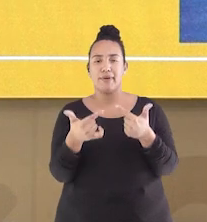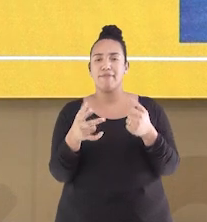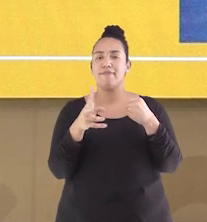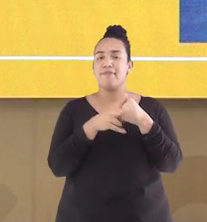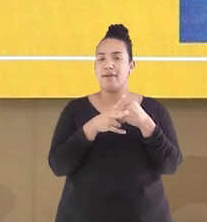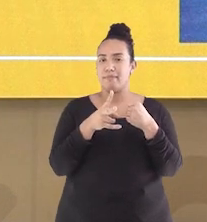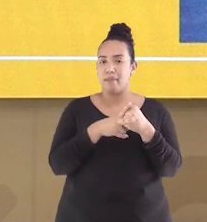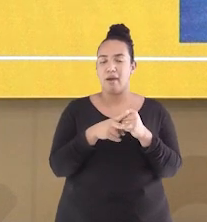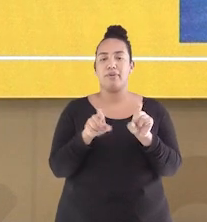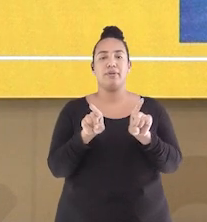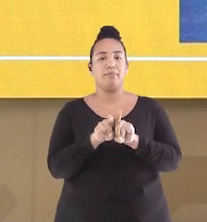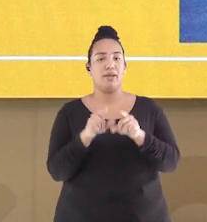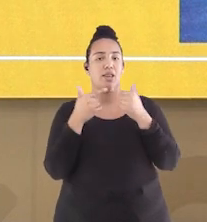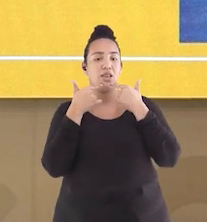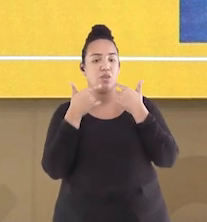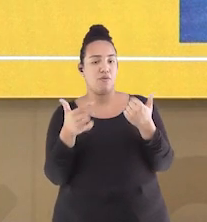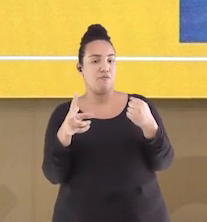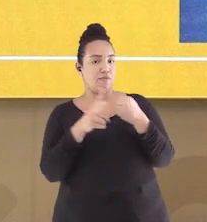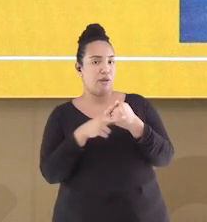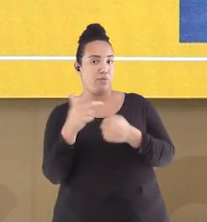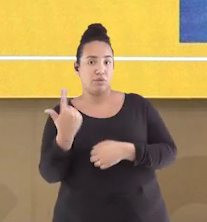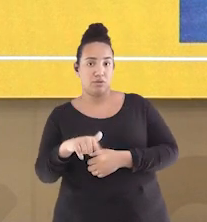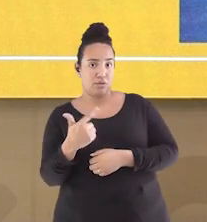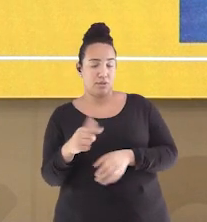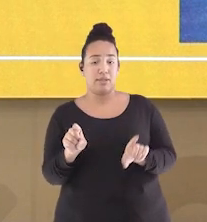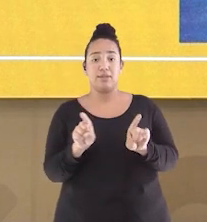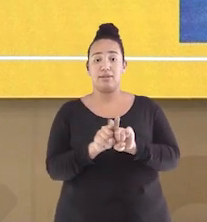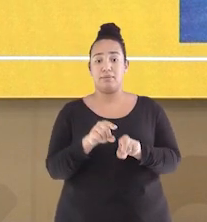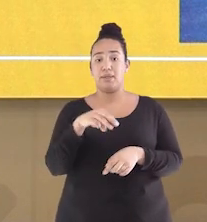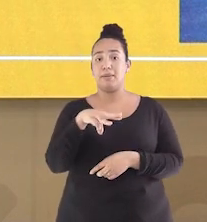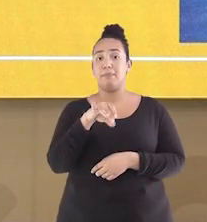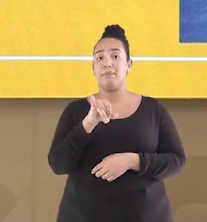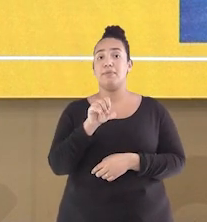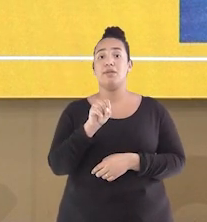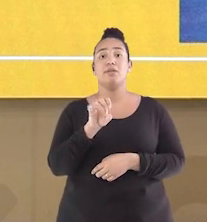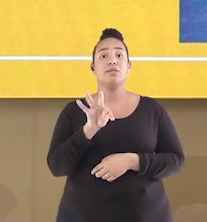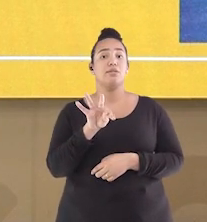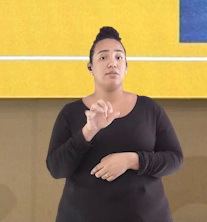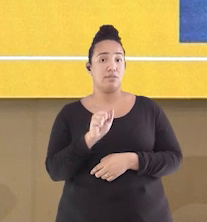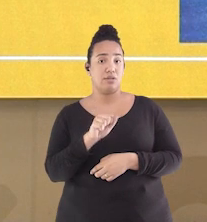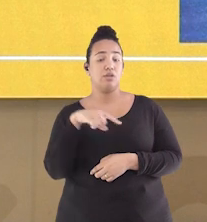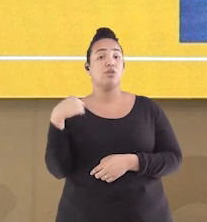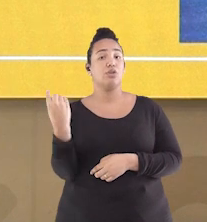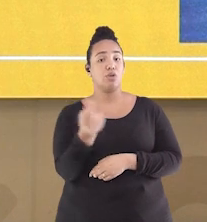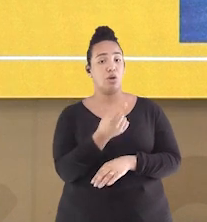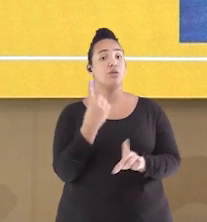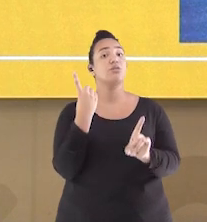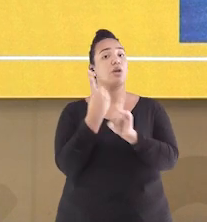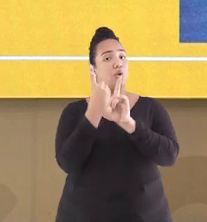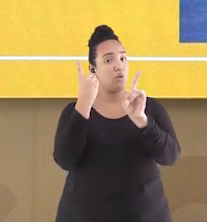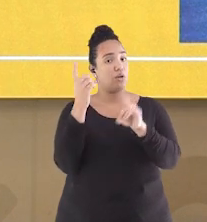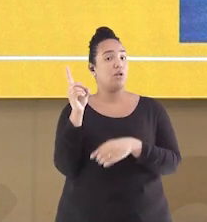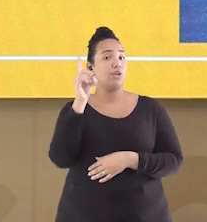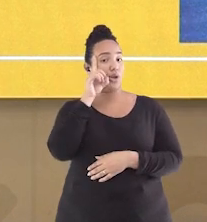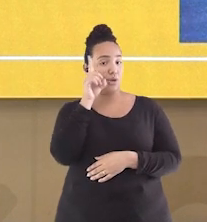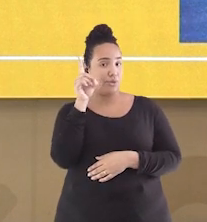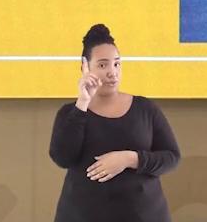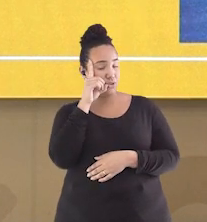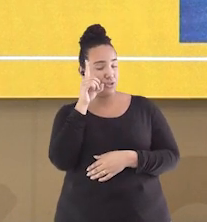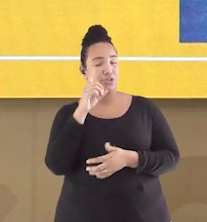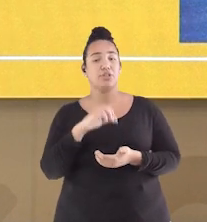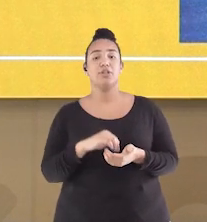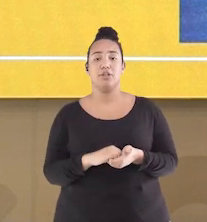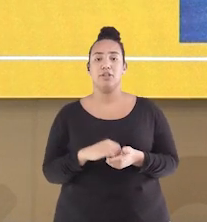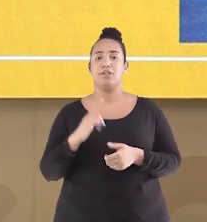verbal e mista estão presentes em nosso dia a dia? Estamos cercados de linguagens. Encontramos diversas formas